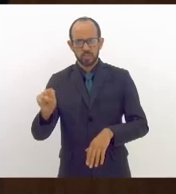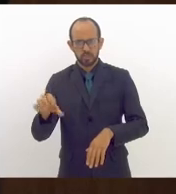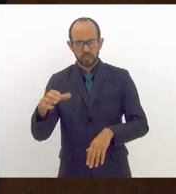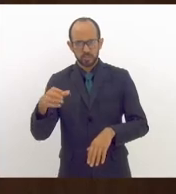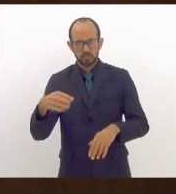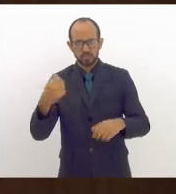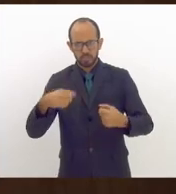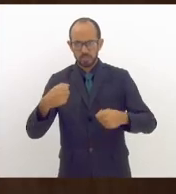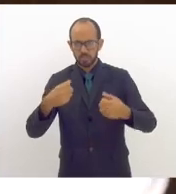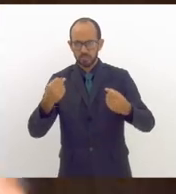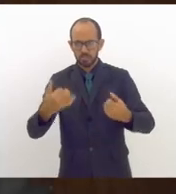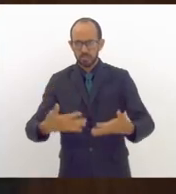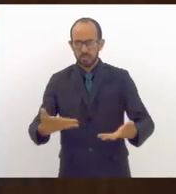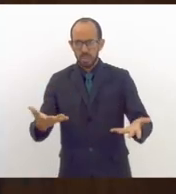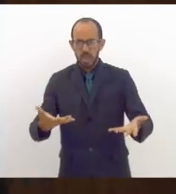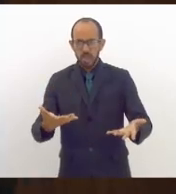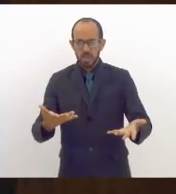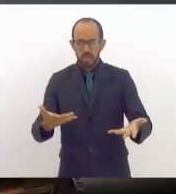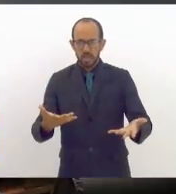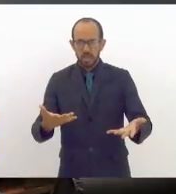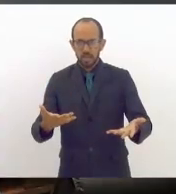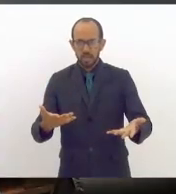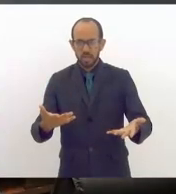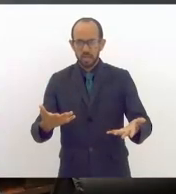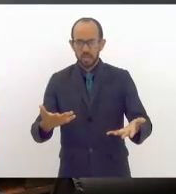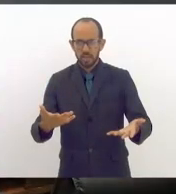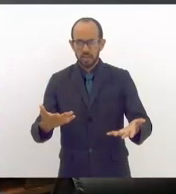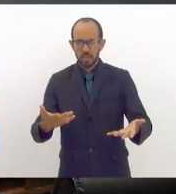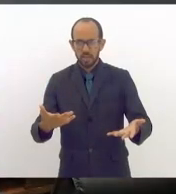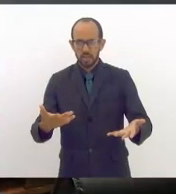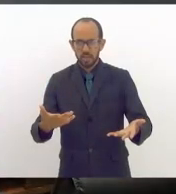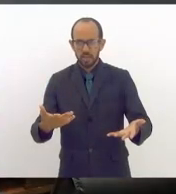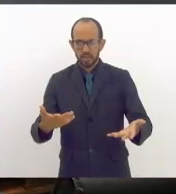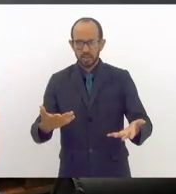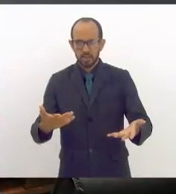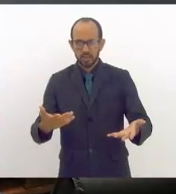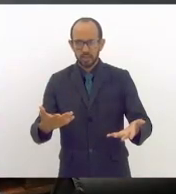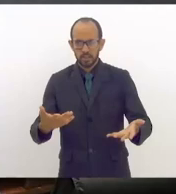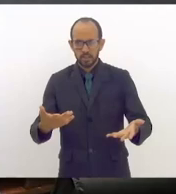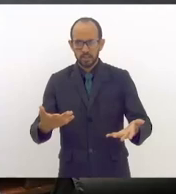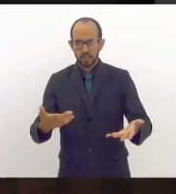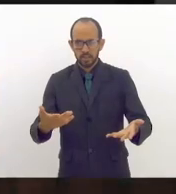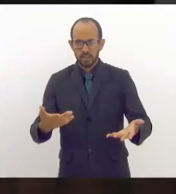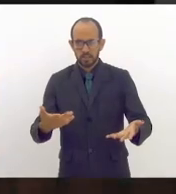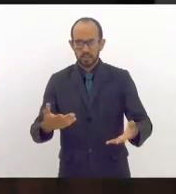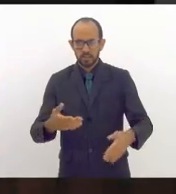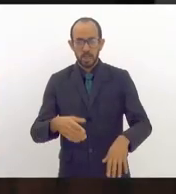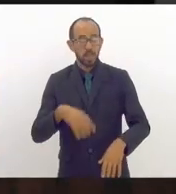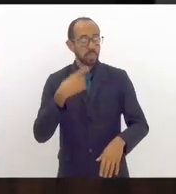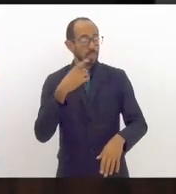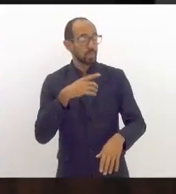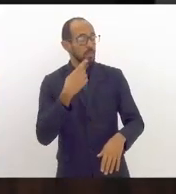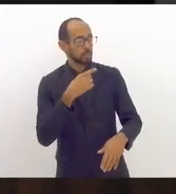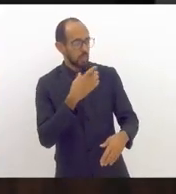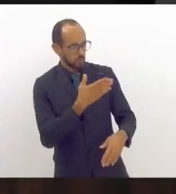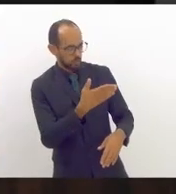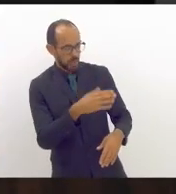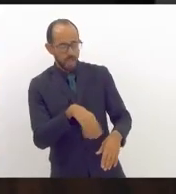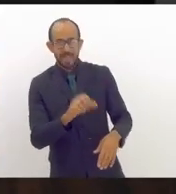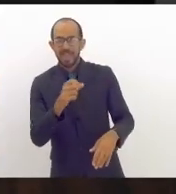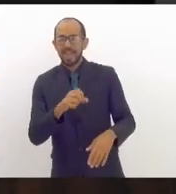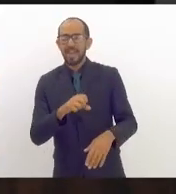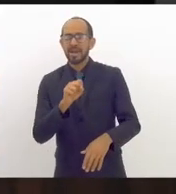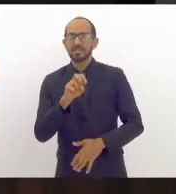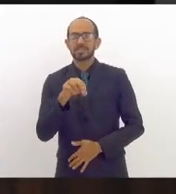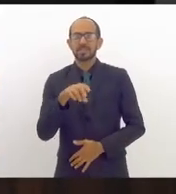vou te explicar se o senhor quiser eu posso contar me dá o script eu vou ajudar São pessoas que têm Síndrome de acumulação